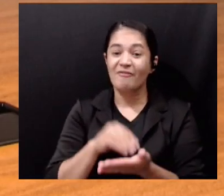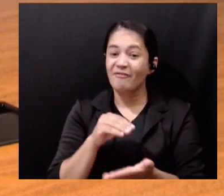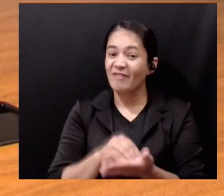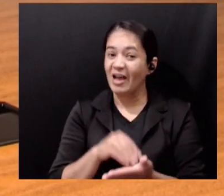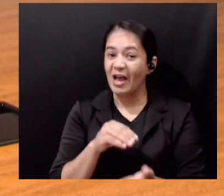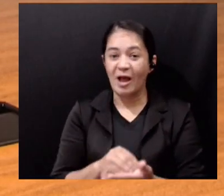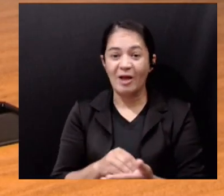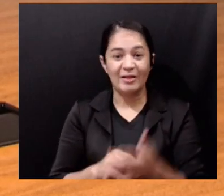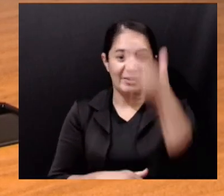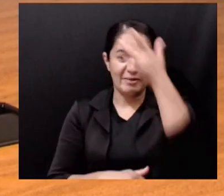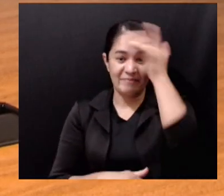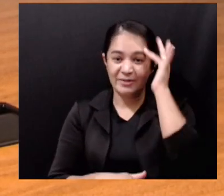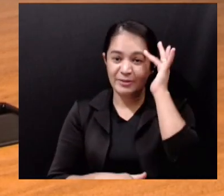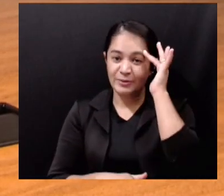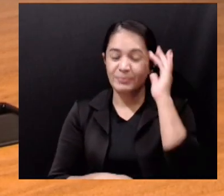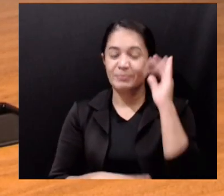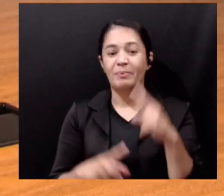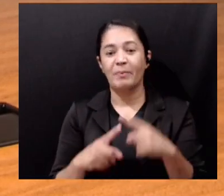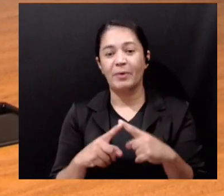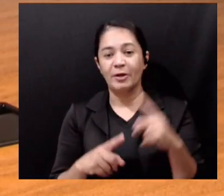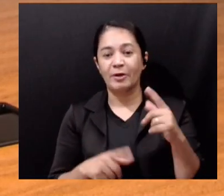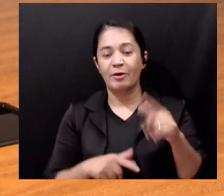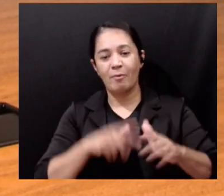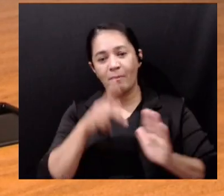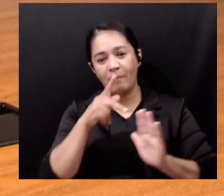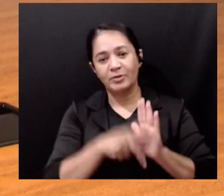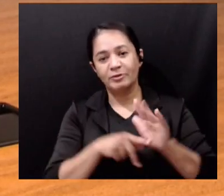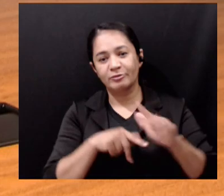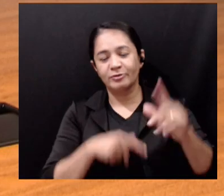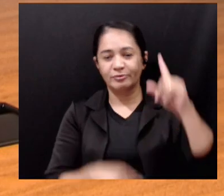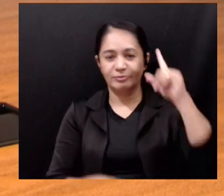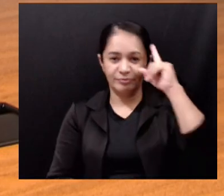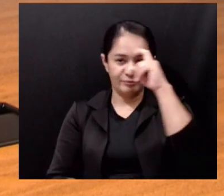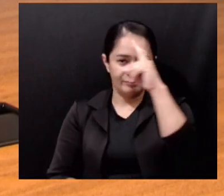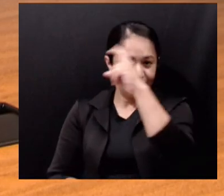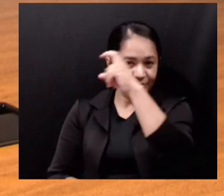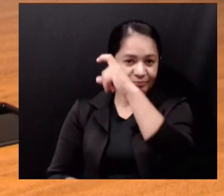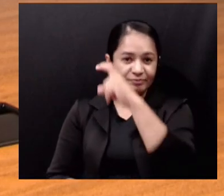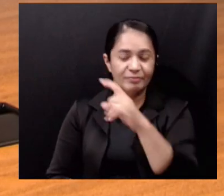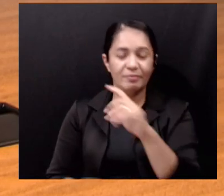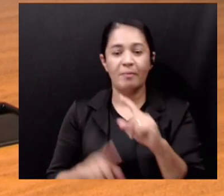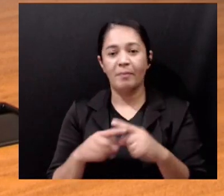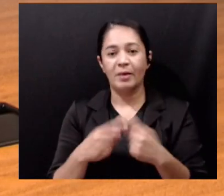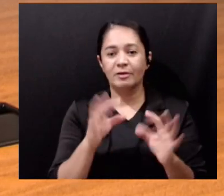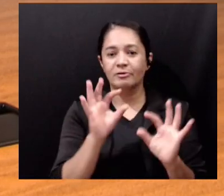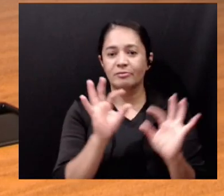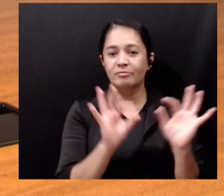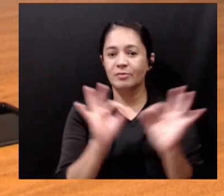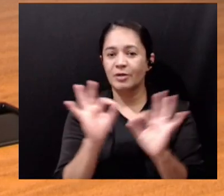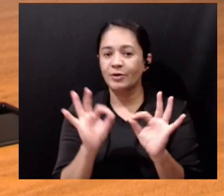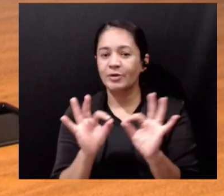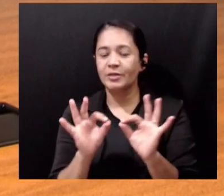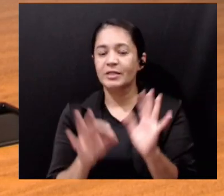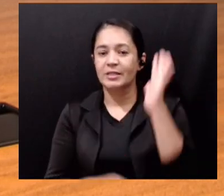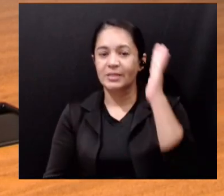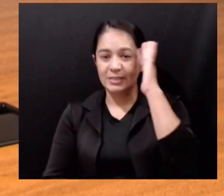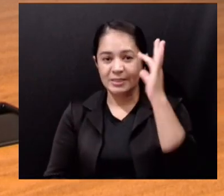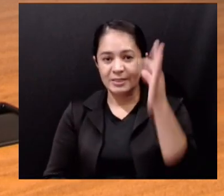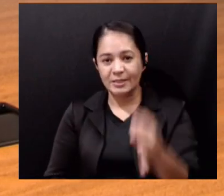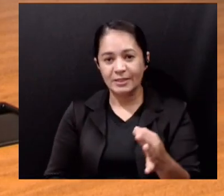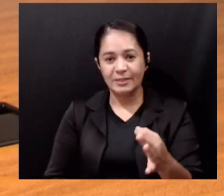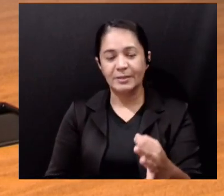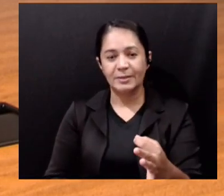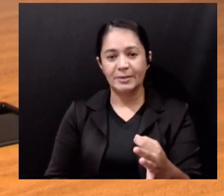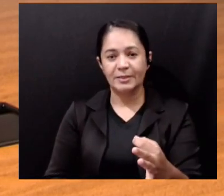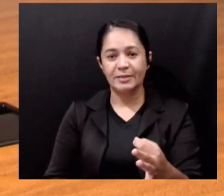vezes. Mas uma boa organização, com certeza, foi um dos diferenciais que propiciou